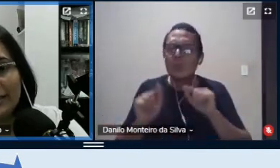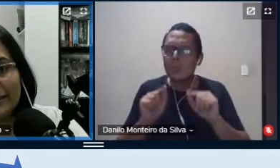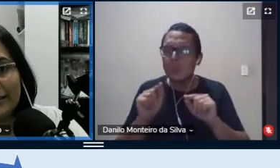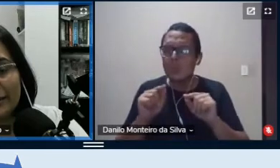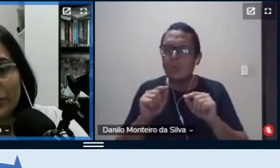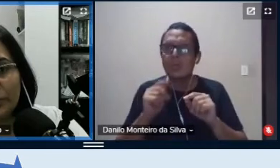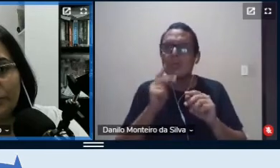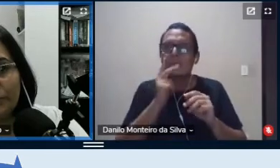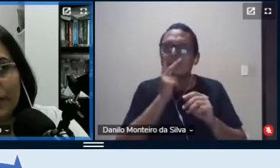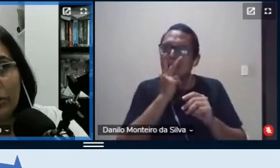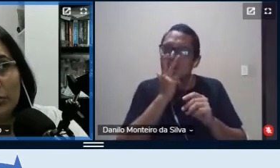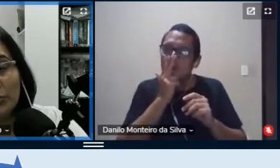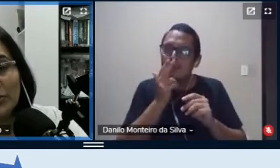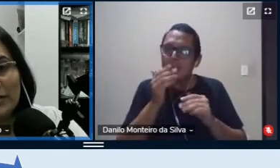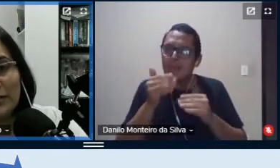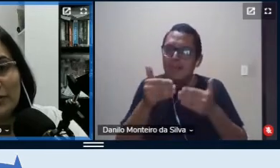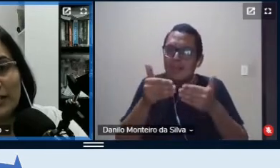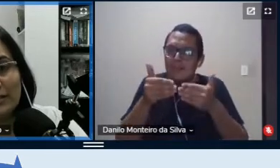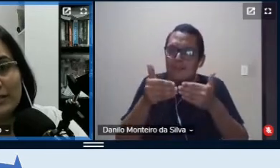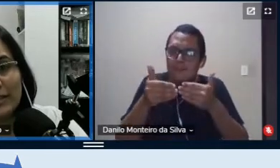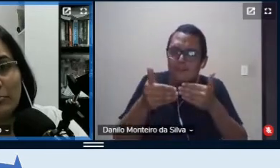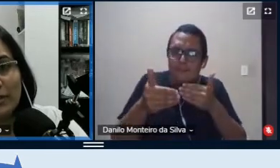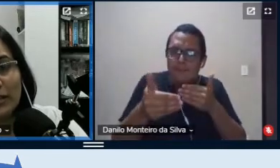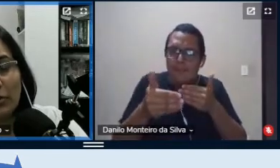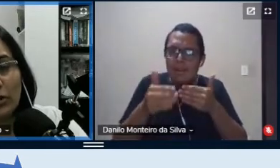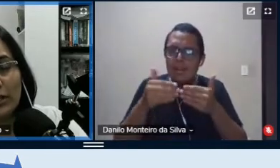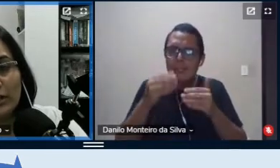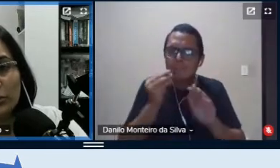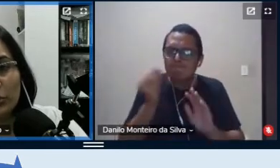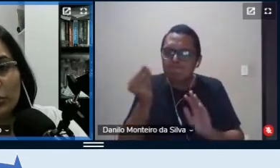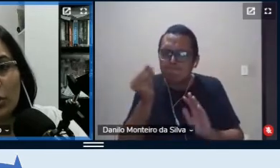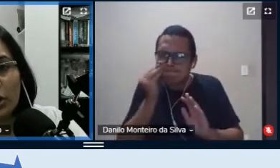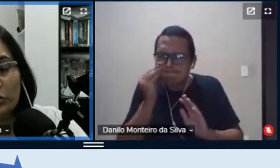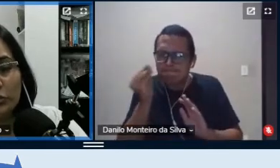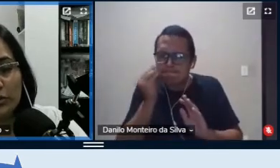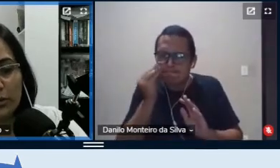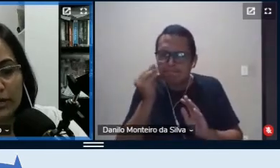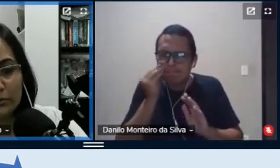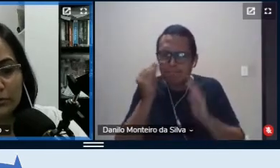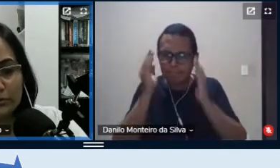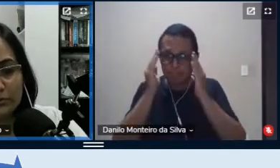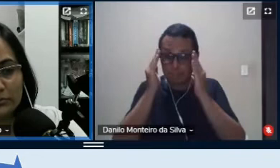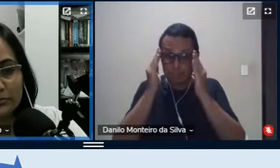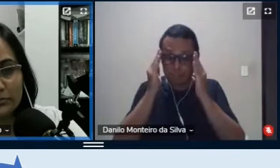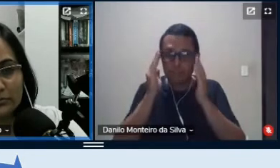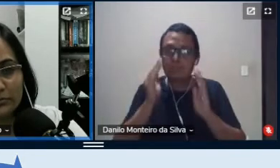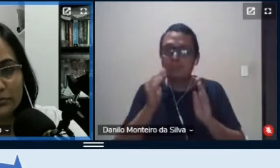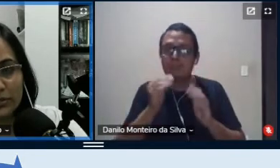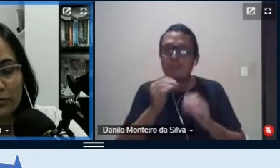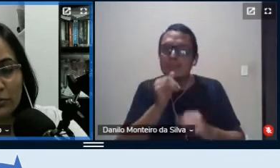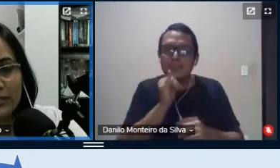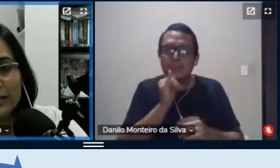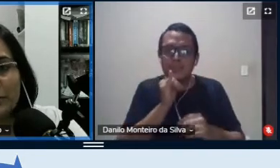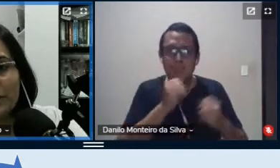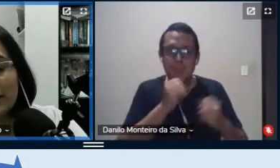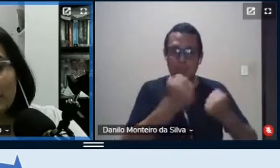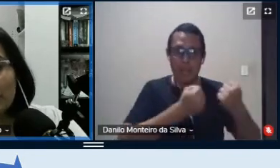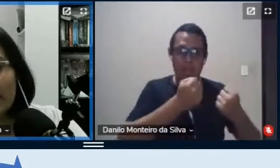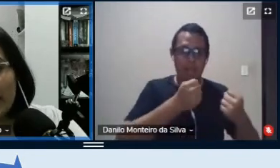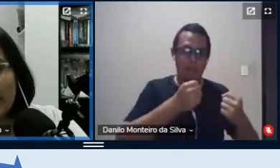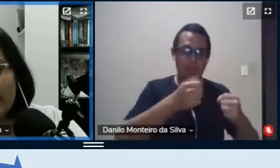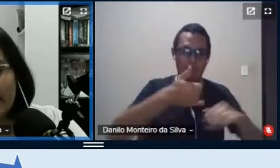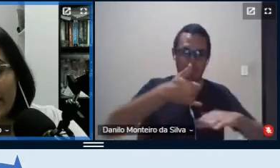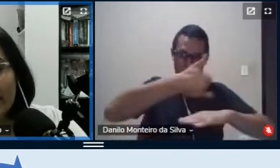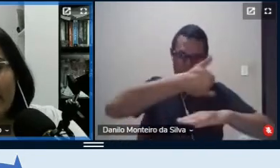uma detecção, é como se você estivesse sempre olhando o óleo do seu carro. Você sabe que tem